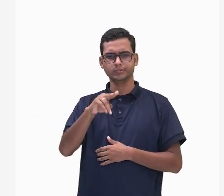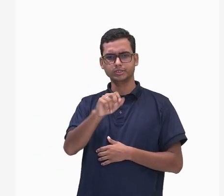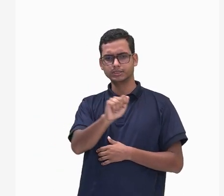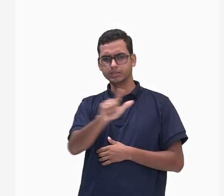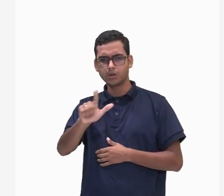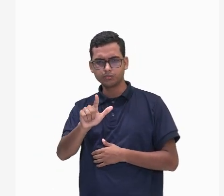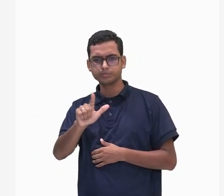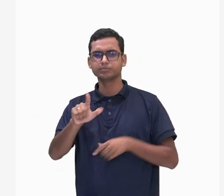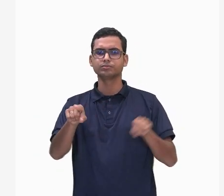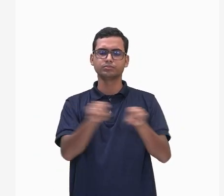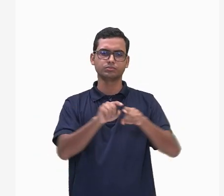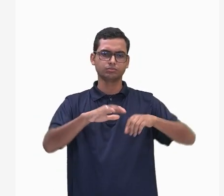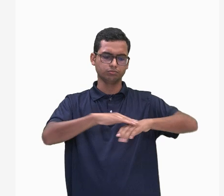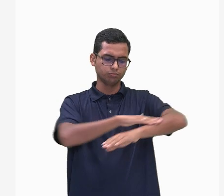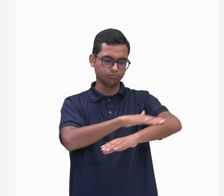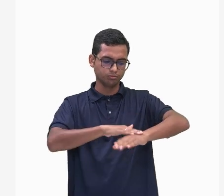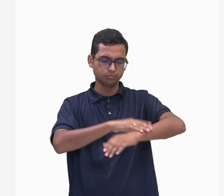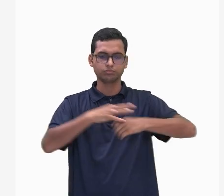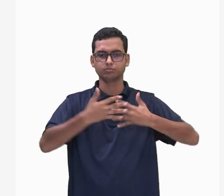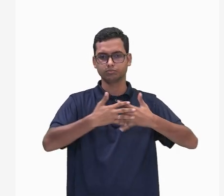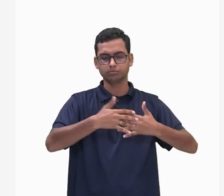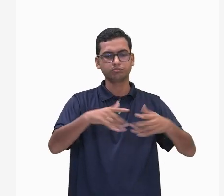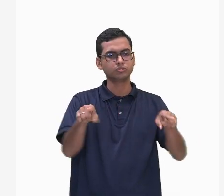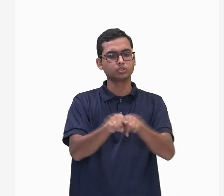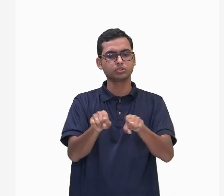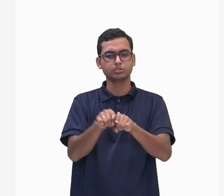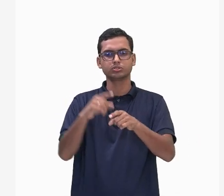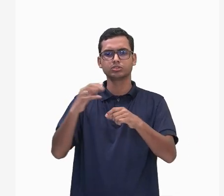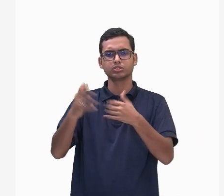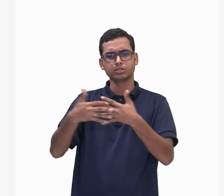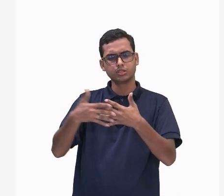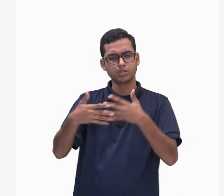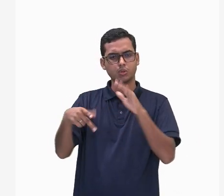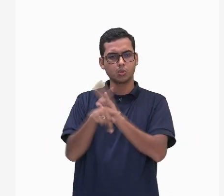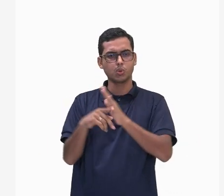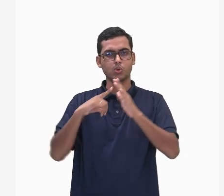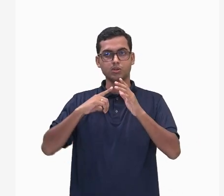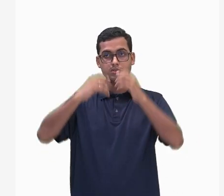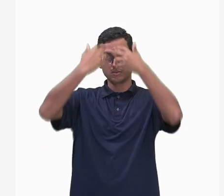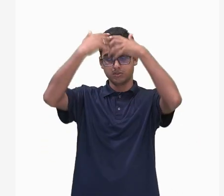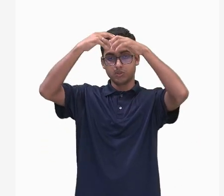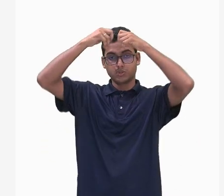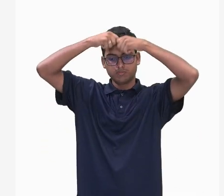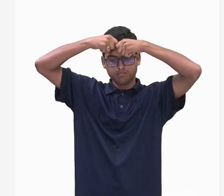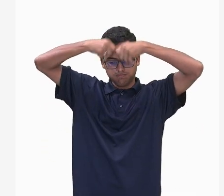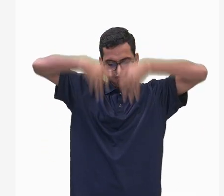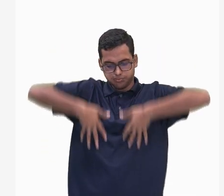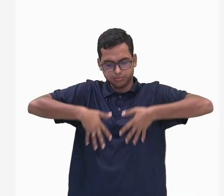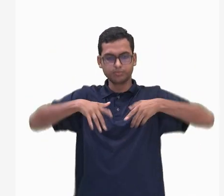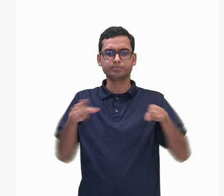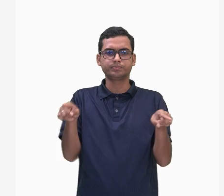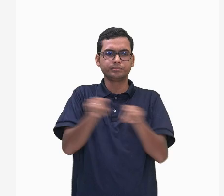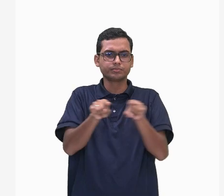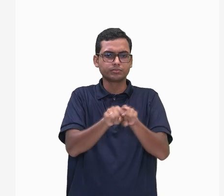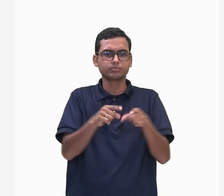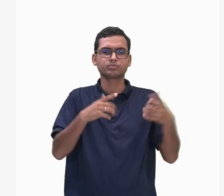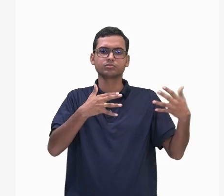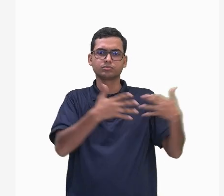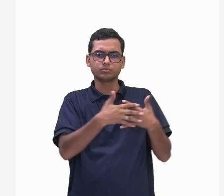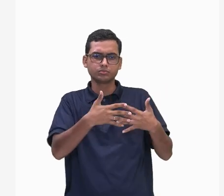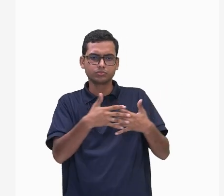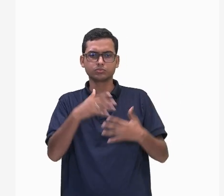muscular, tem o tecido nervoso, né? Tem um tecido conjuntivo e aí a gente vai conhecer cada um